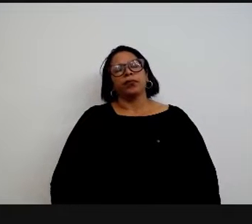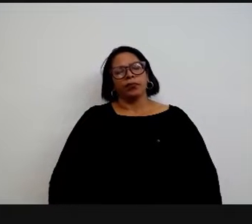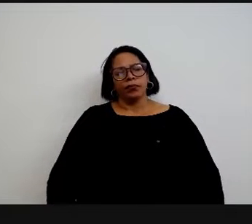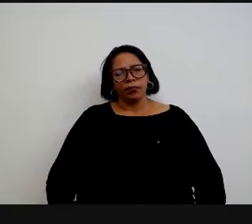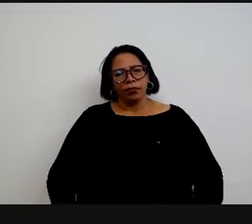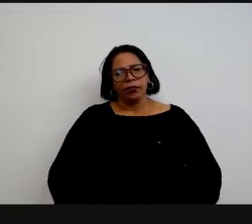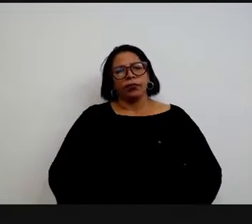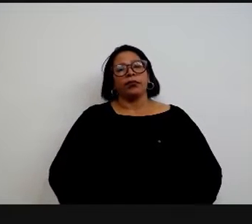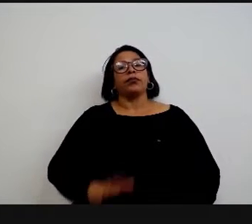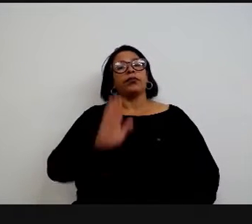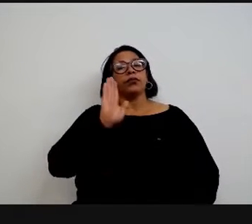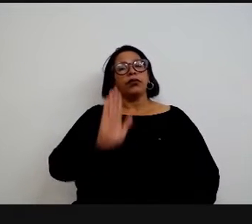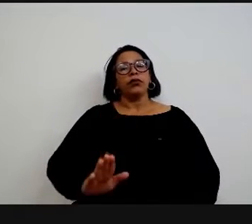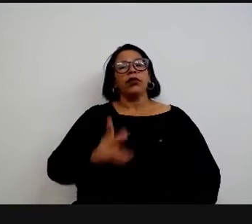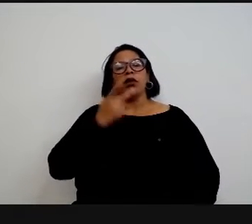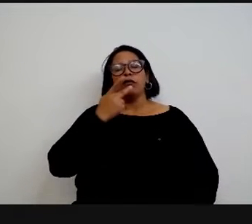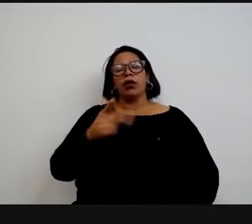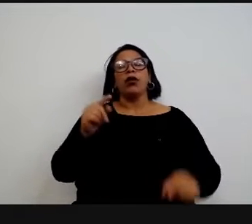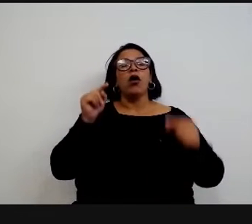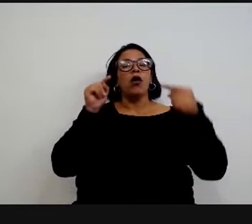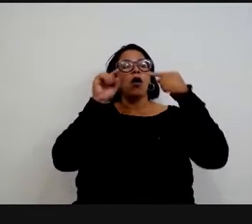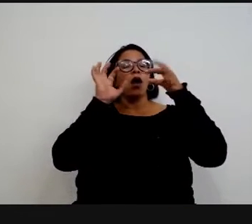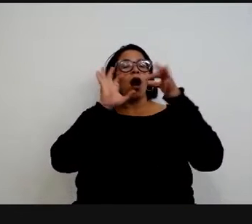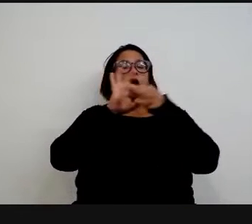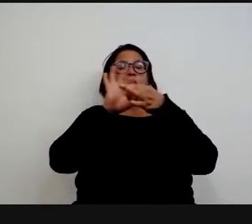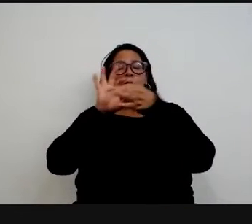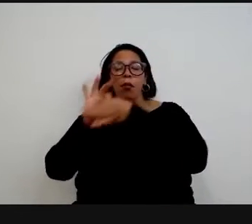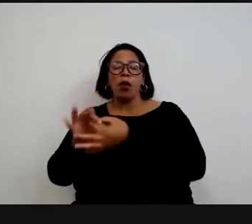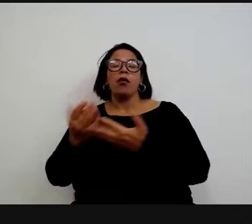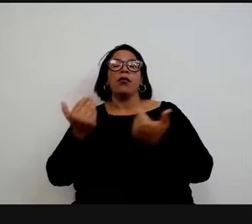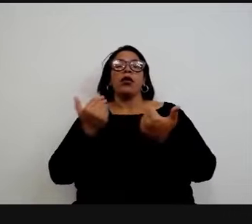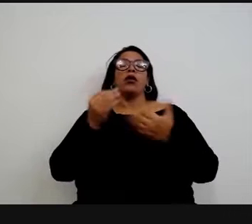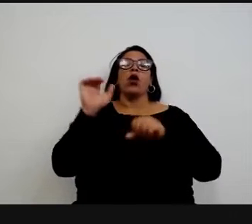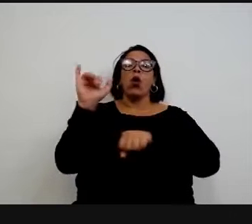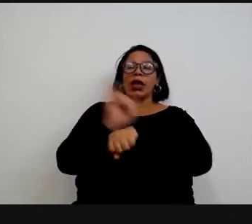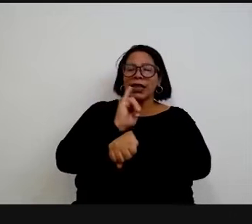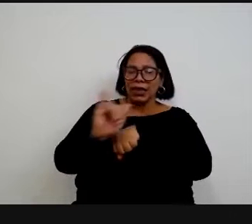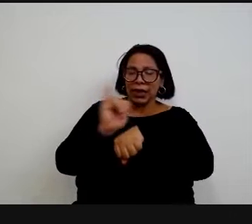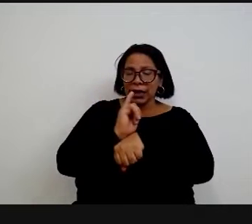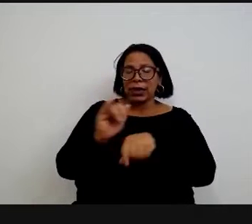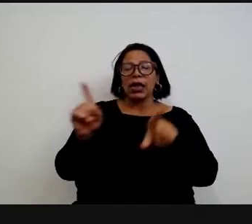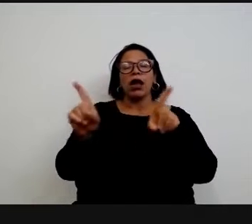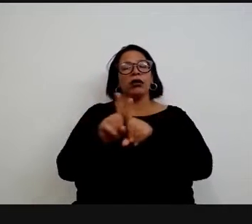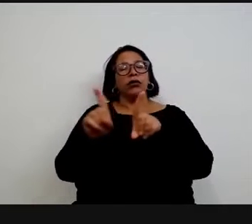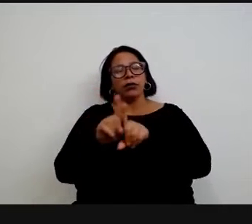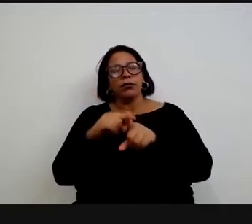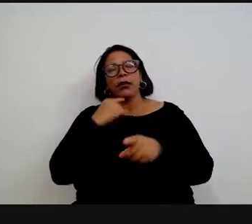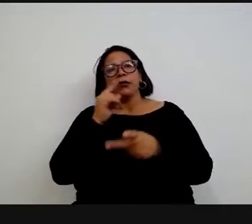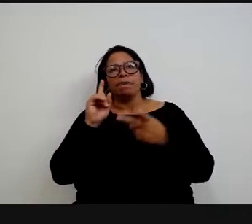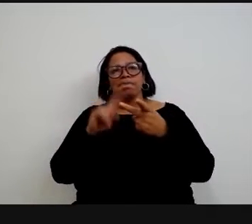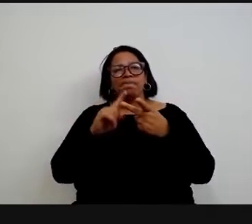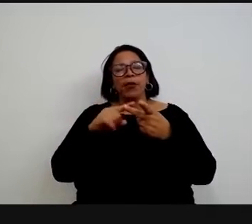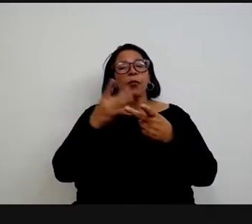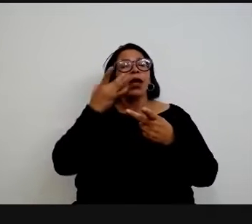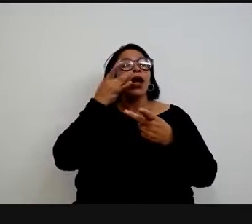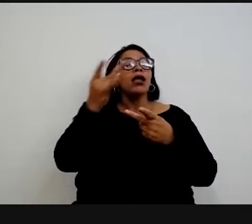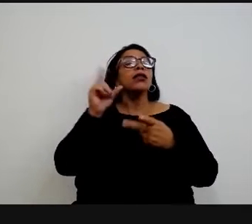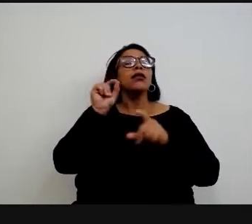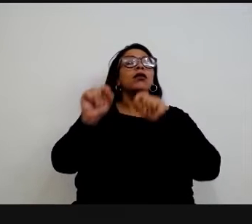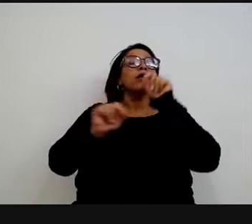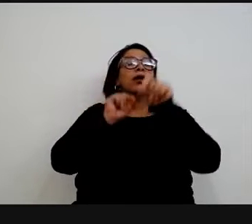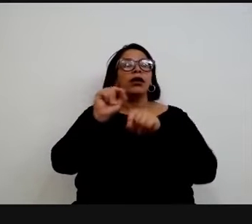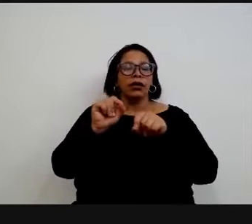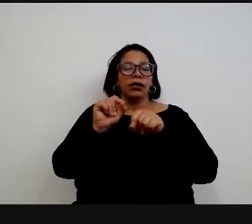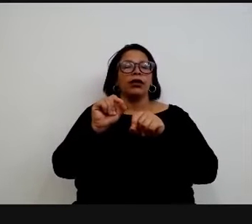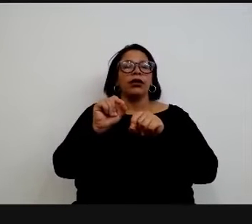E aí eu já falei, então, do maior alinhamento, né, das escolas com os objetivos estratégicos. Chamando a atenção